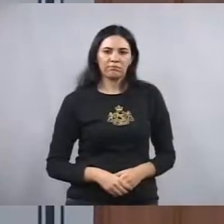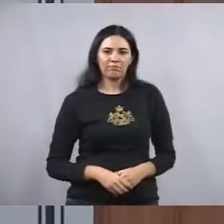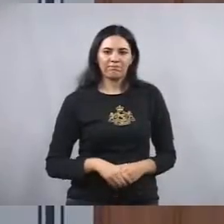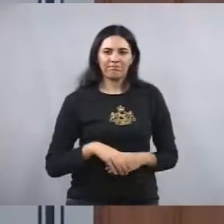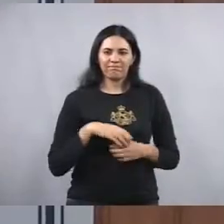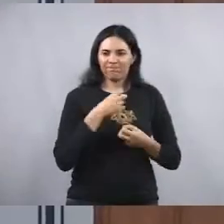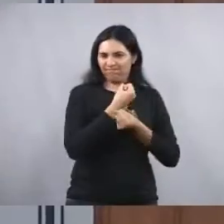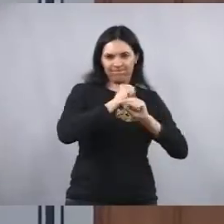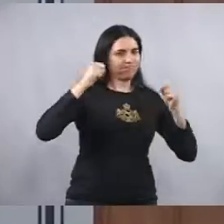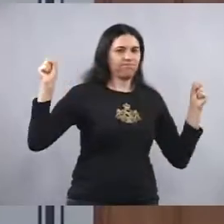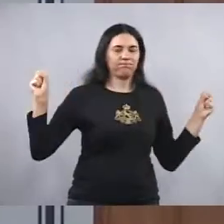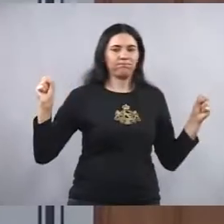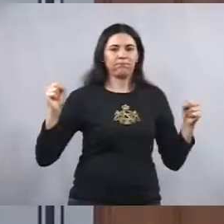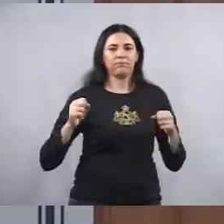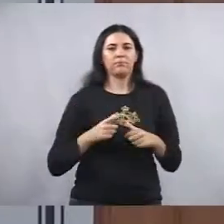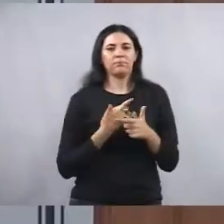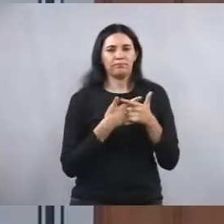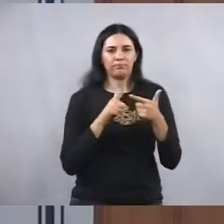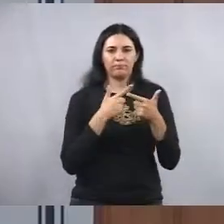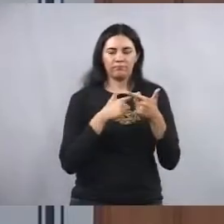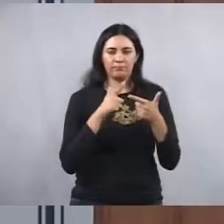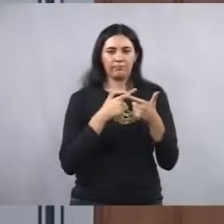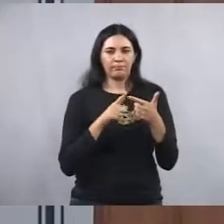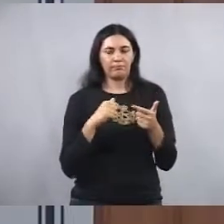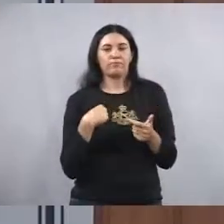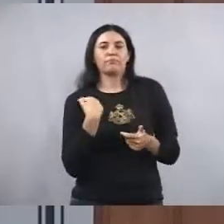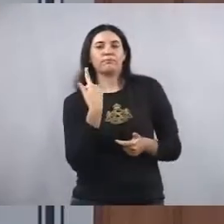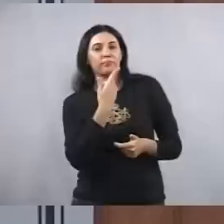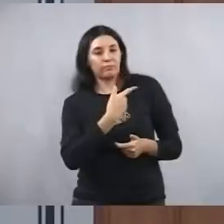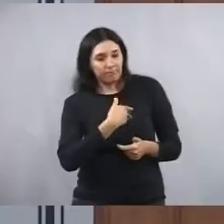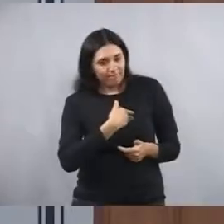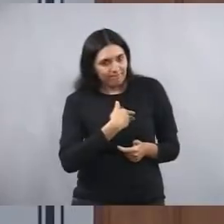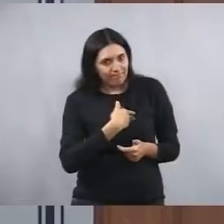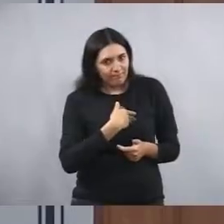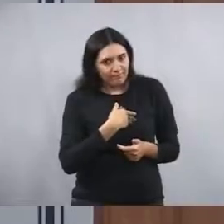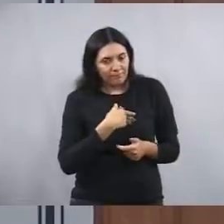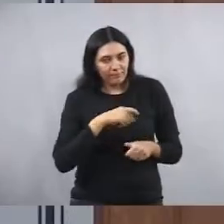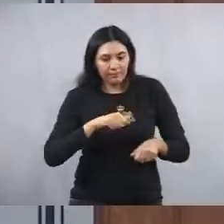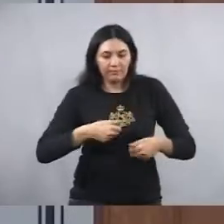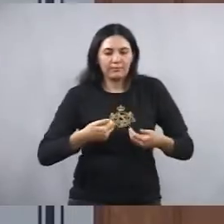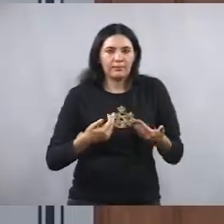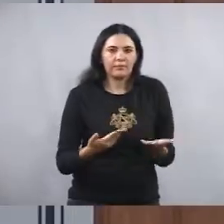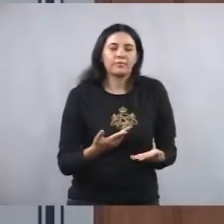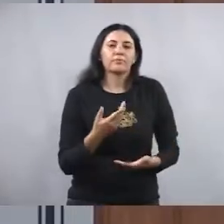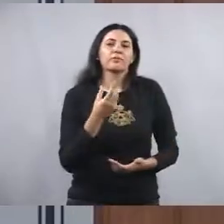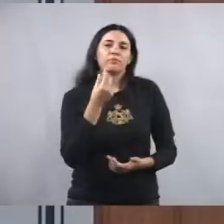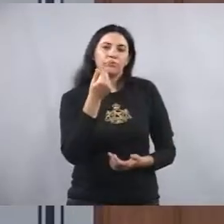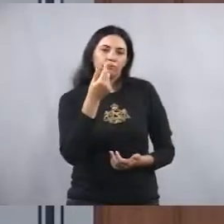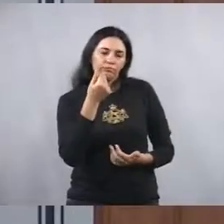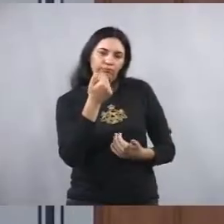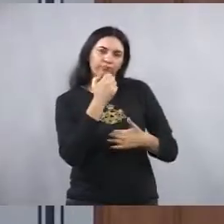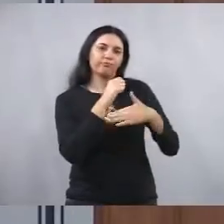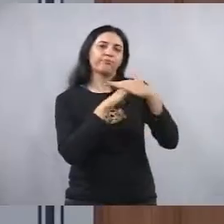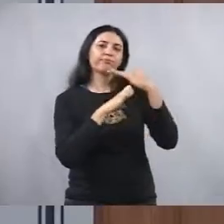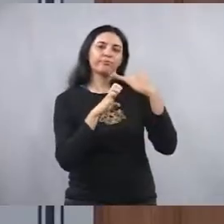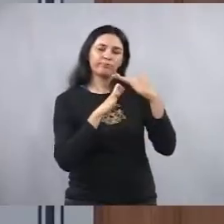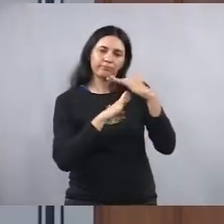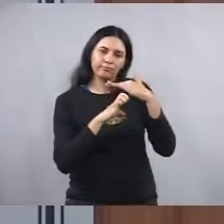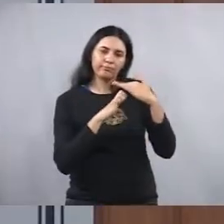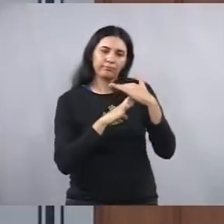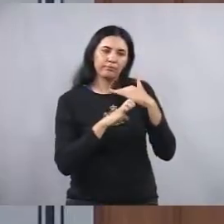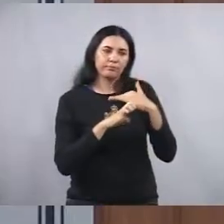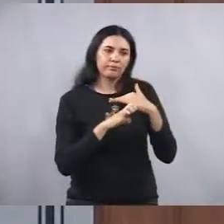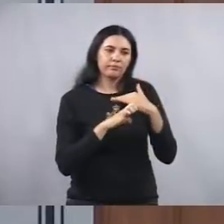revoltados com a situação sendo que nós estamos dando dinheiro para essa empresa que